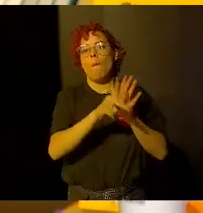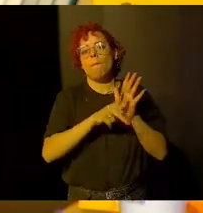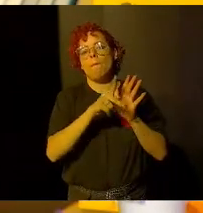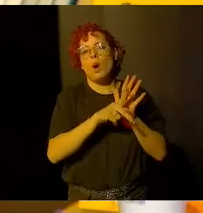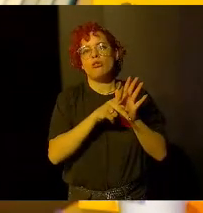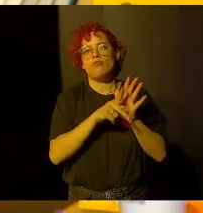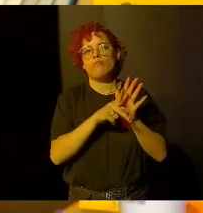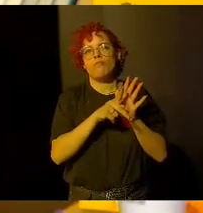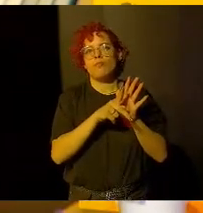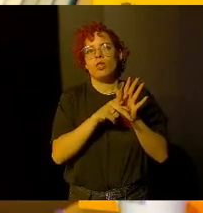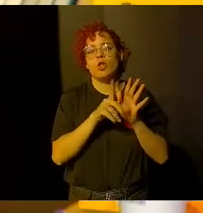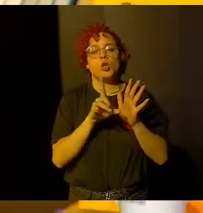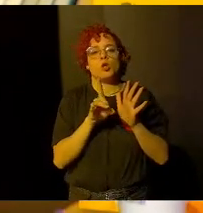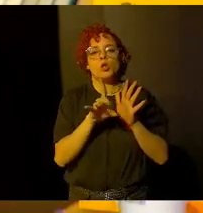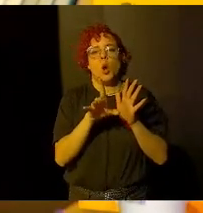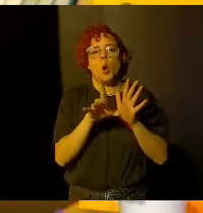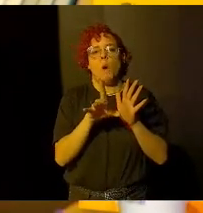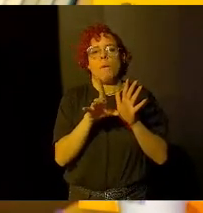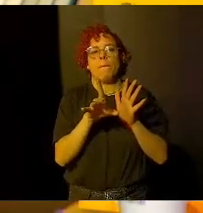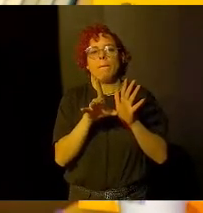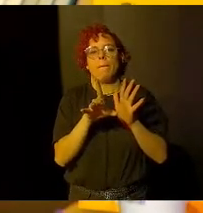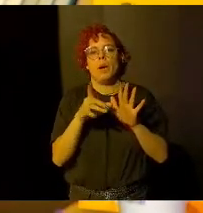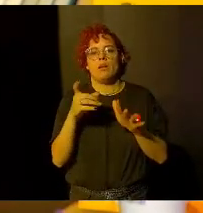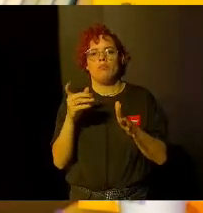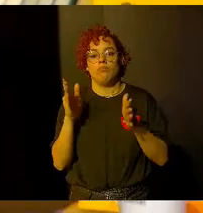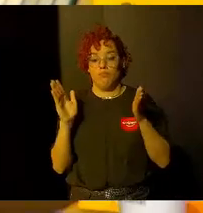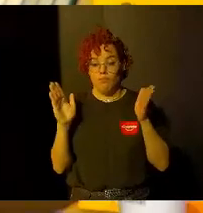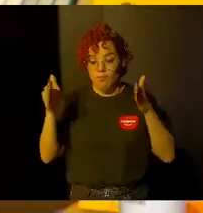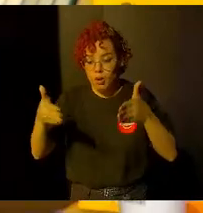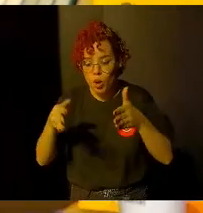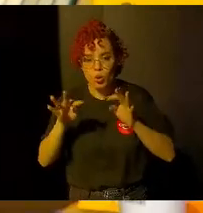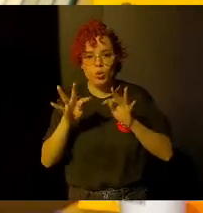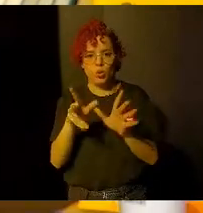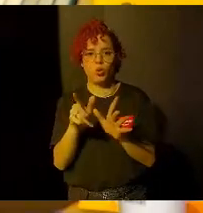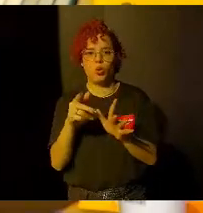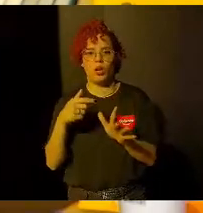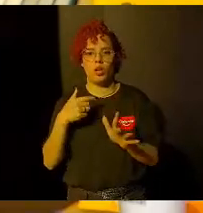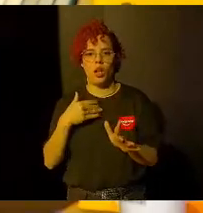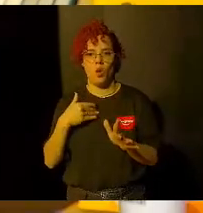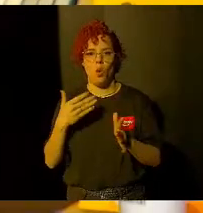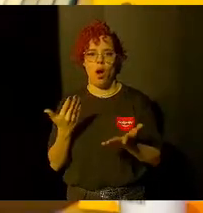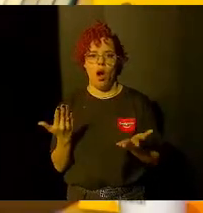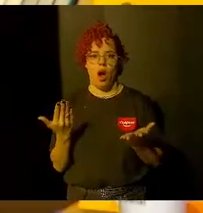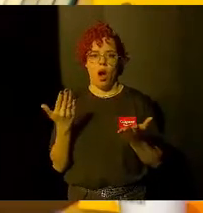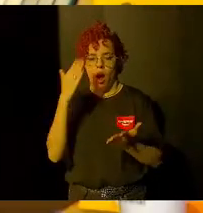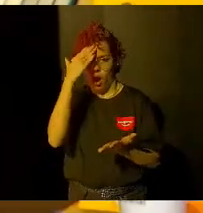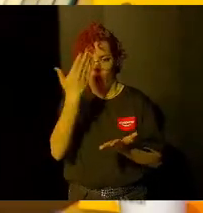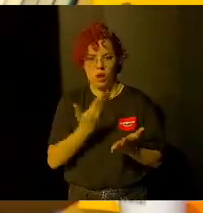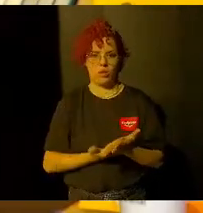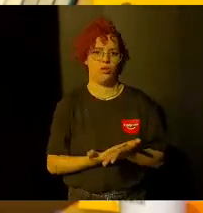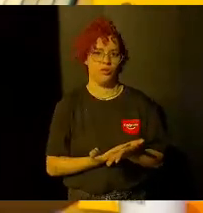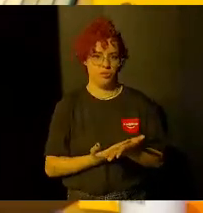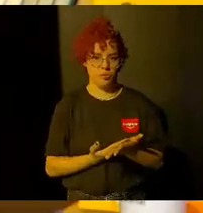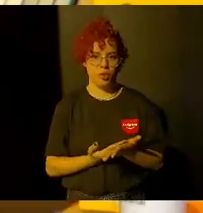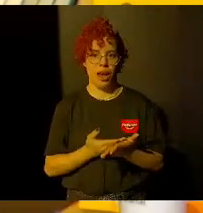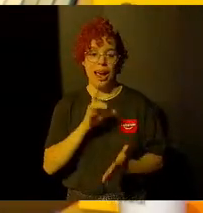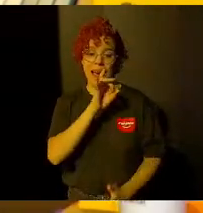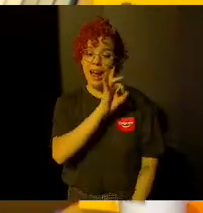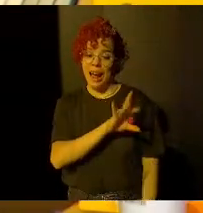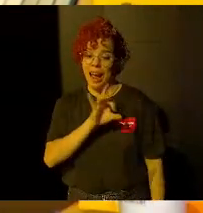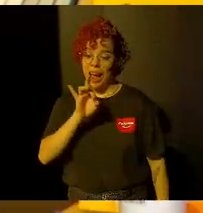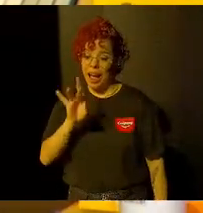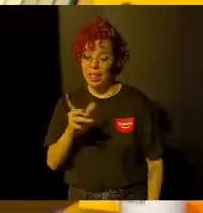seja absolutista em relação a minha criação eu acho que cada obra Pede uma abordagem